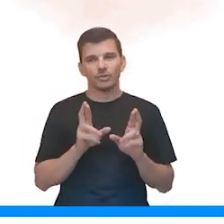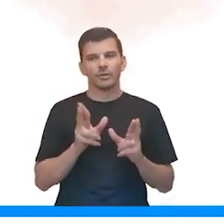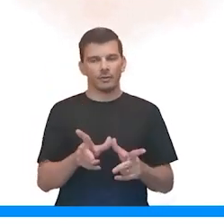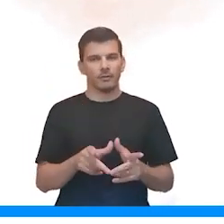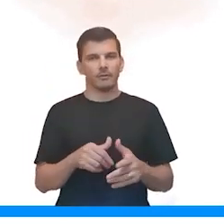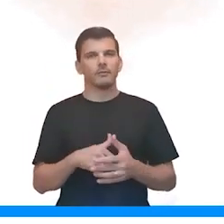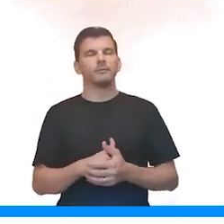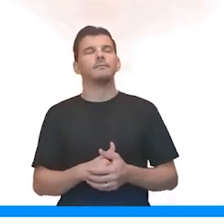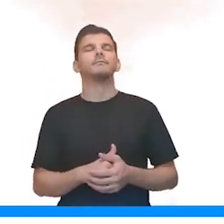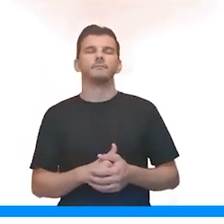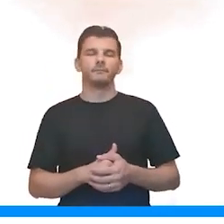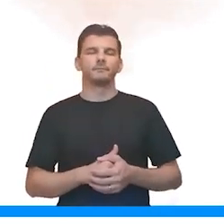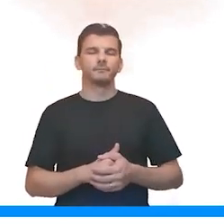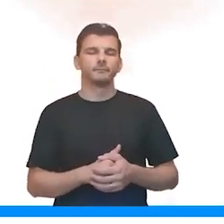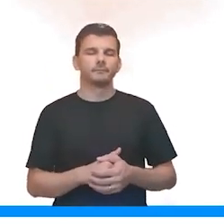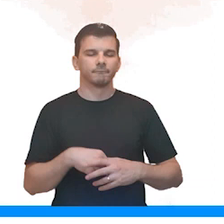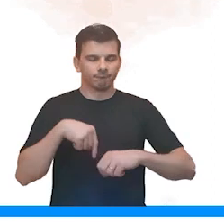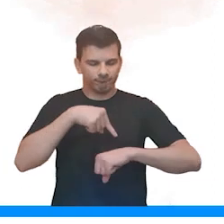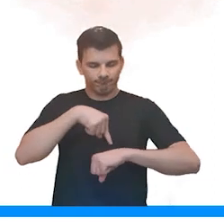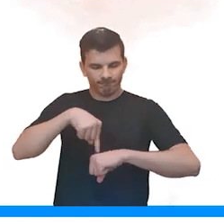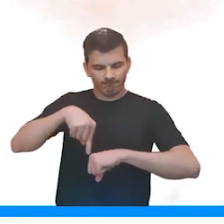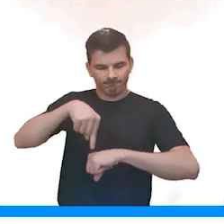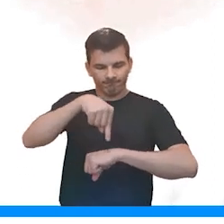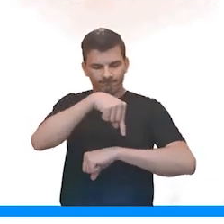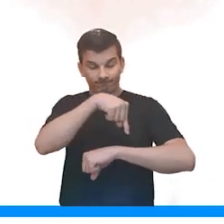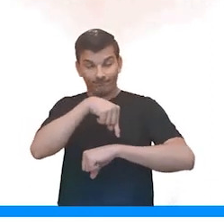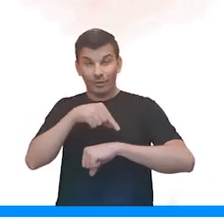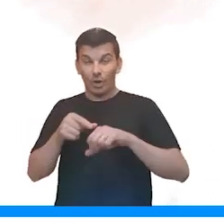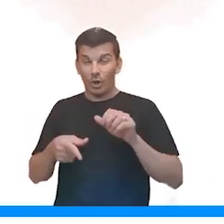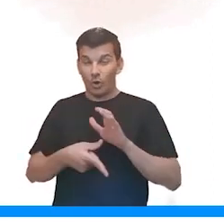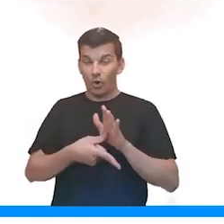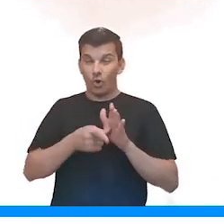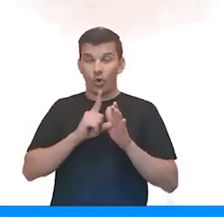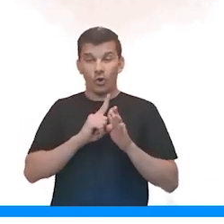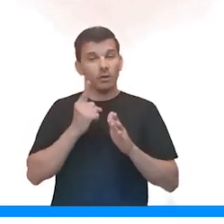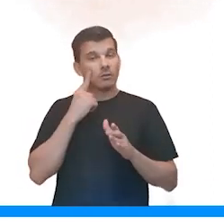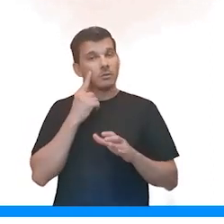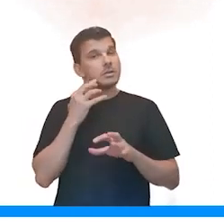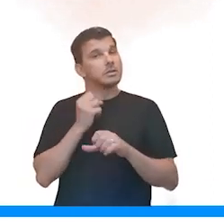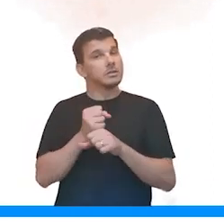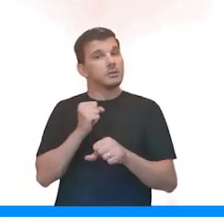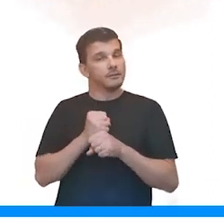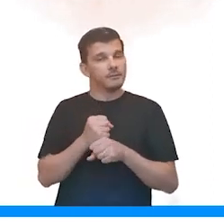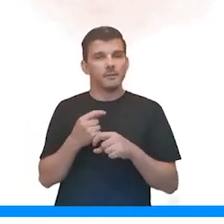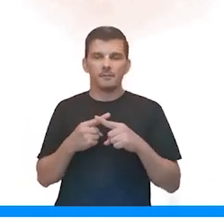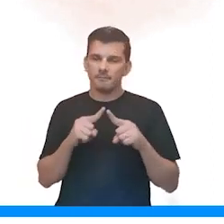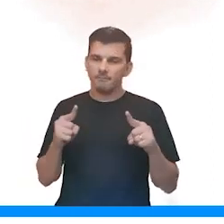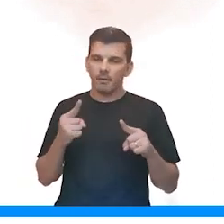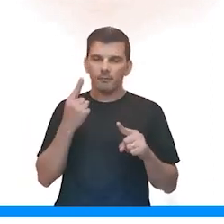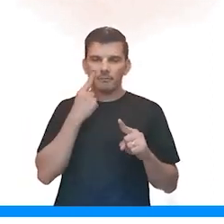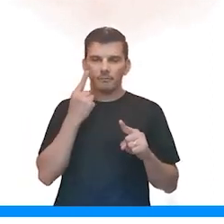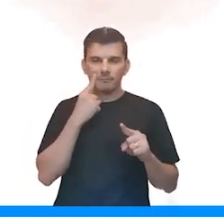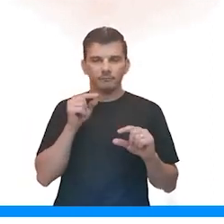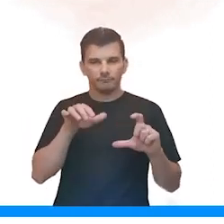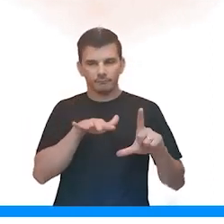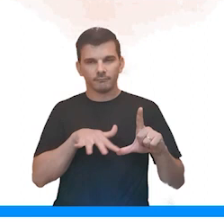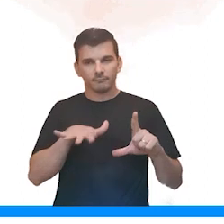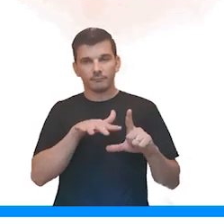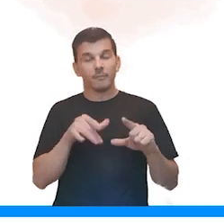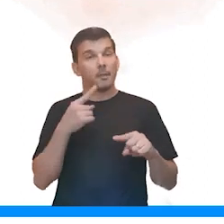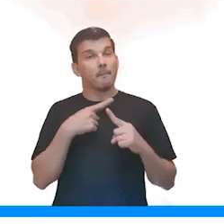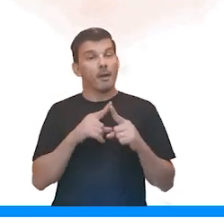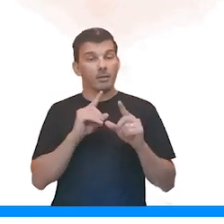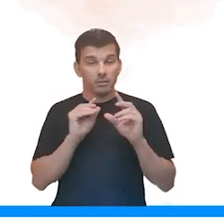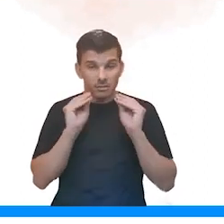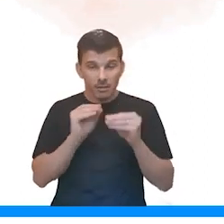Vocês conseguem perceber que é um sentido anti-horário? Então, nesse caso aí, se eu fosse calcular o trabalho, calcularia da mesma maneira,